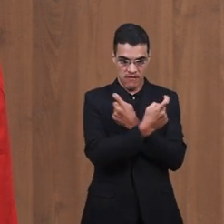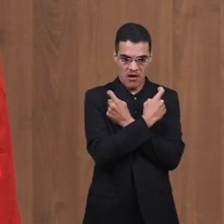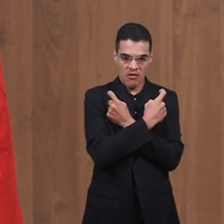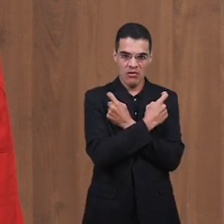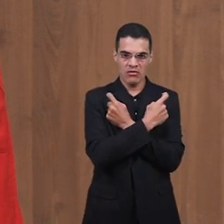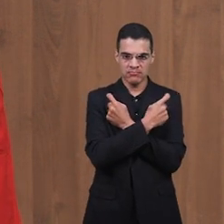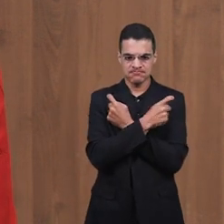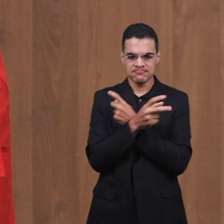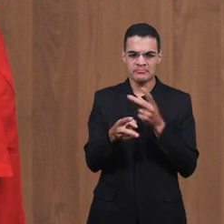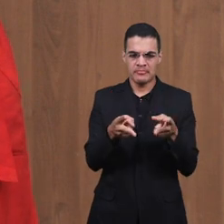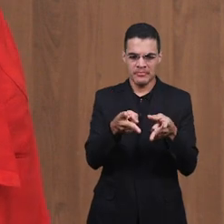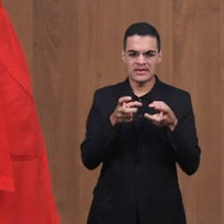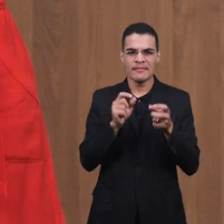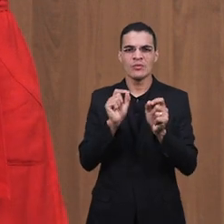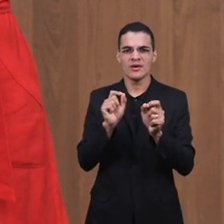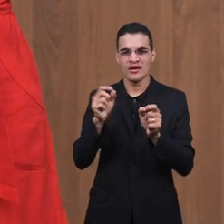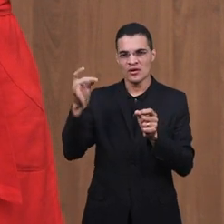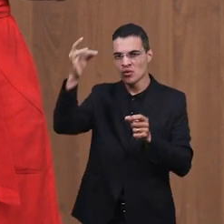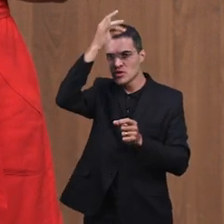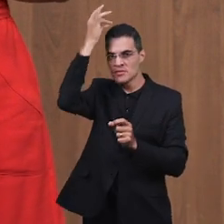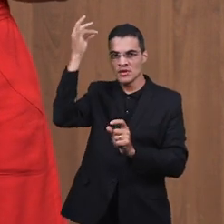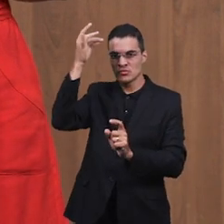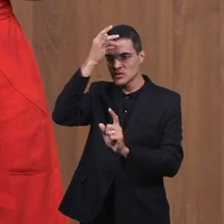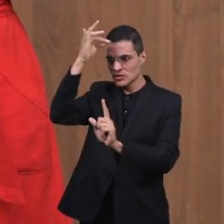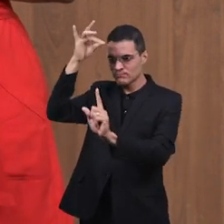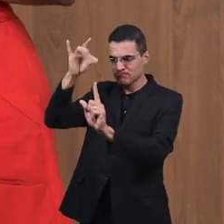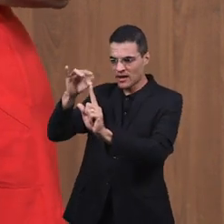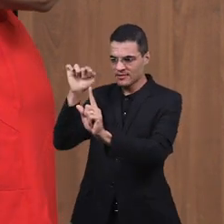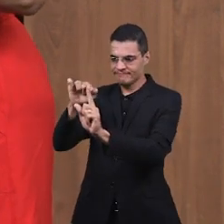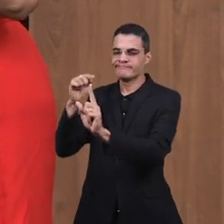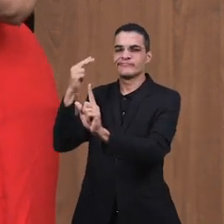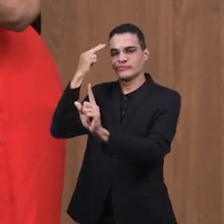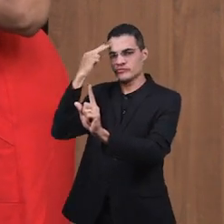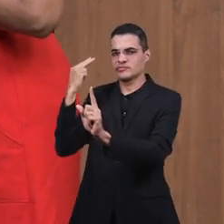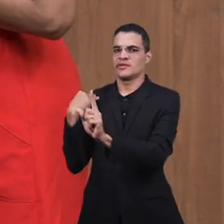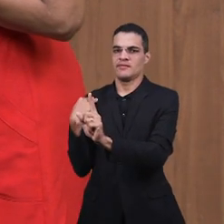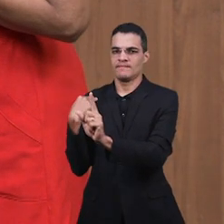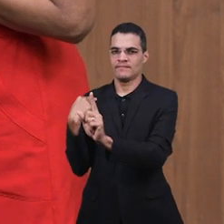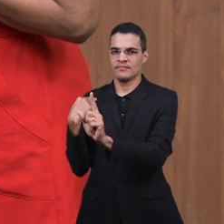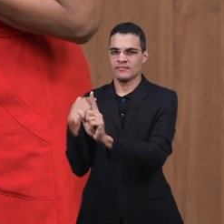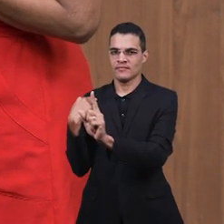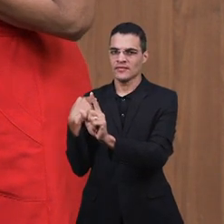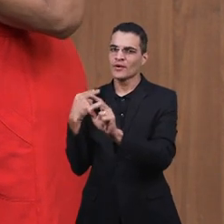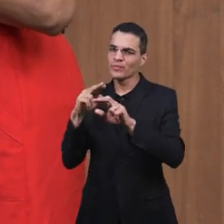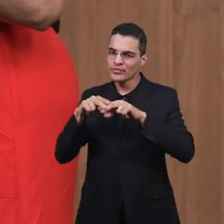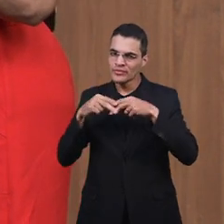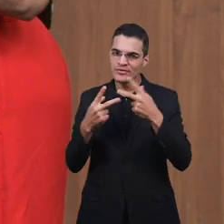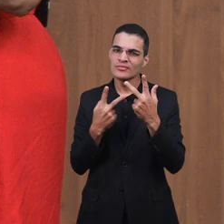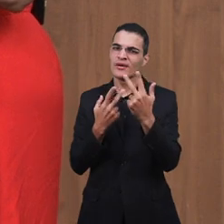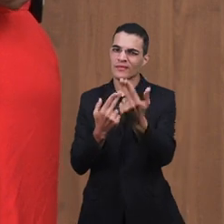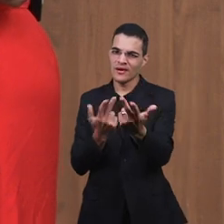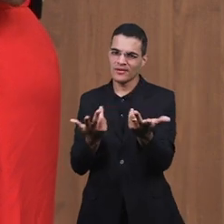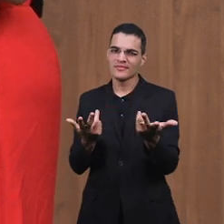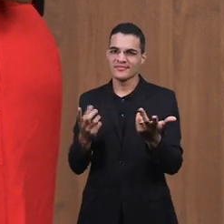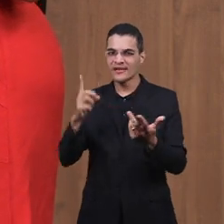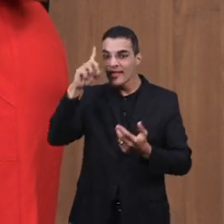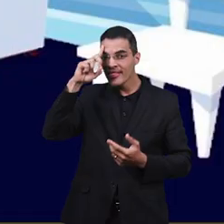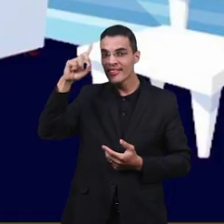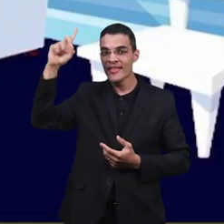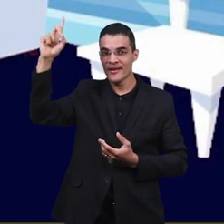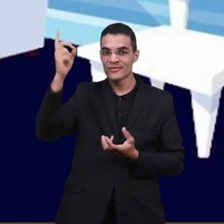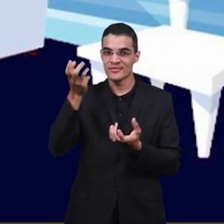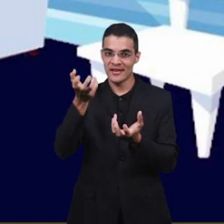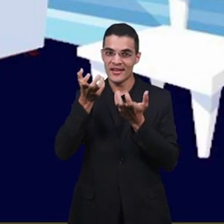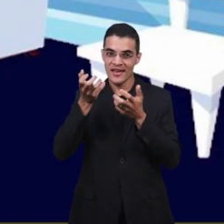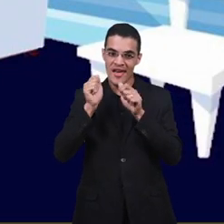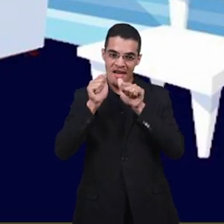reconheceu que o Espírito de Deus estava sobre José. Deus quer nos encher